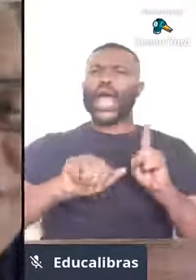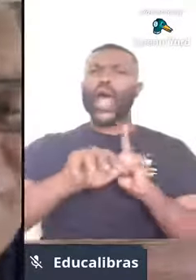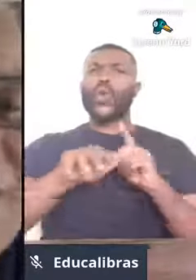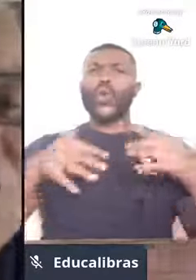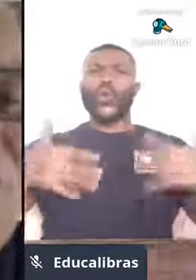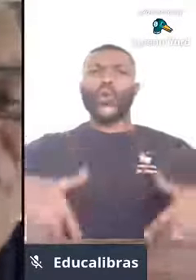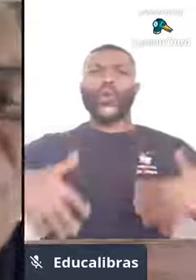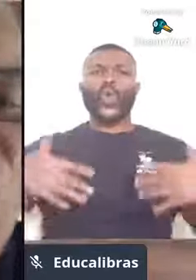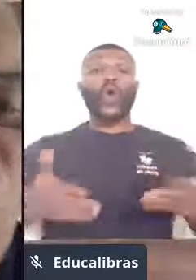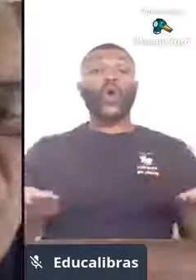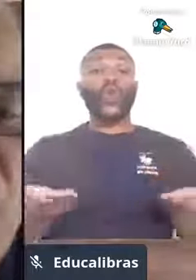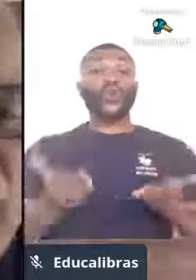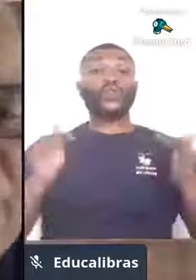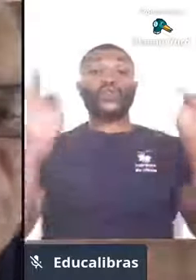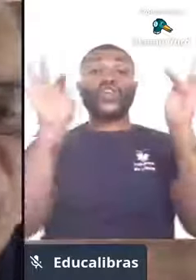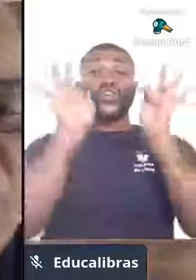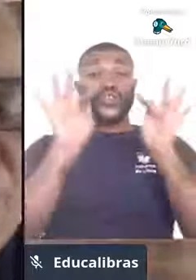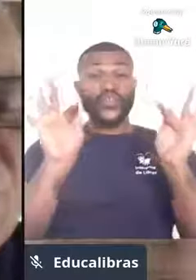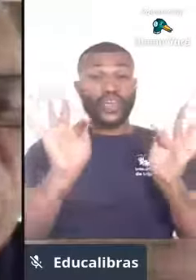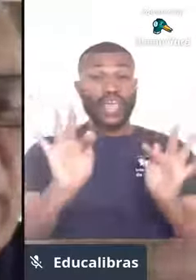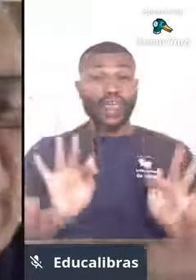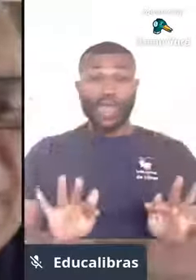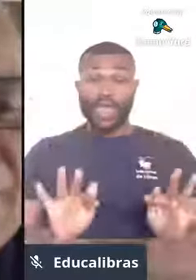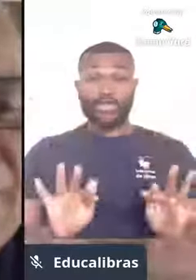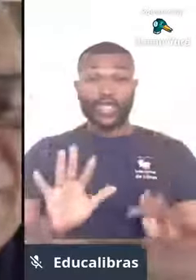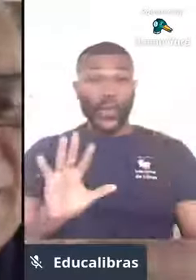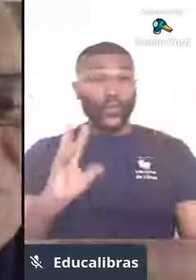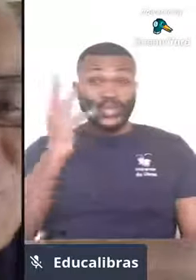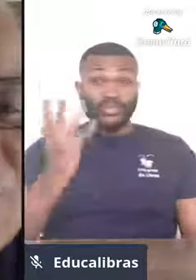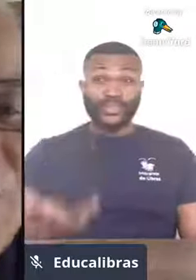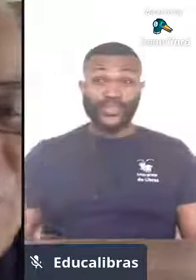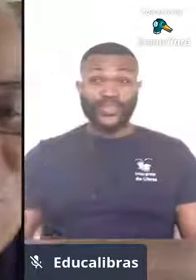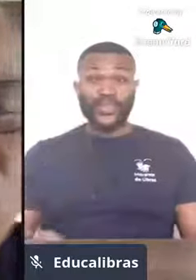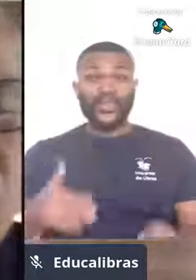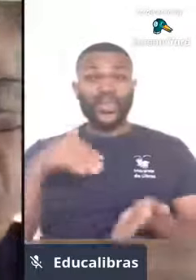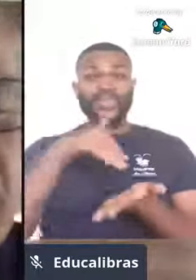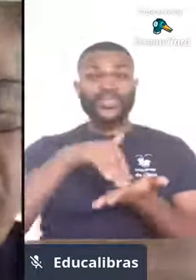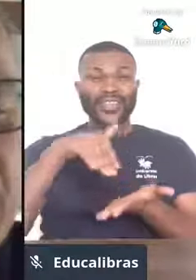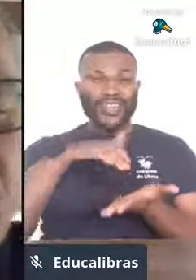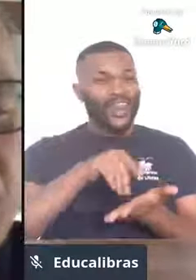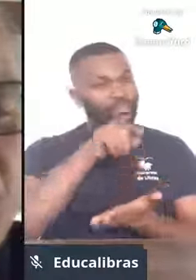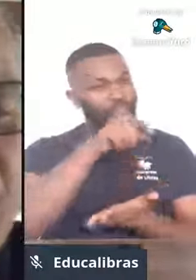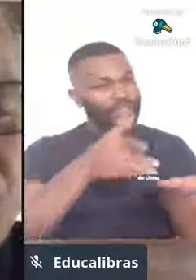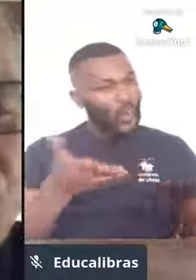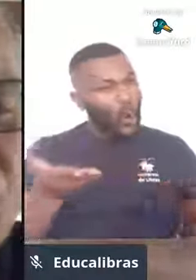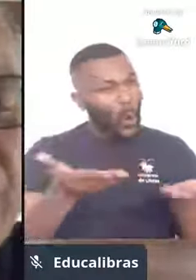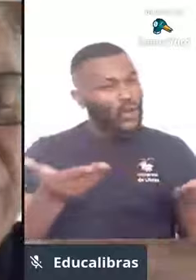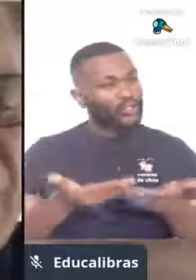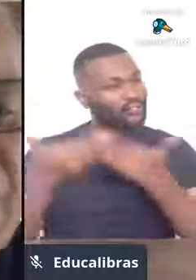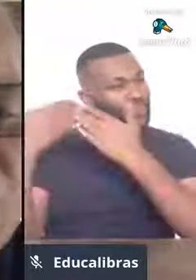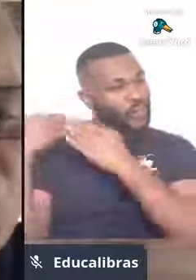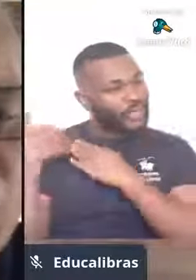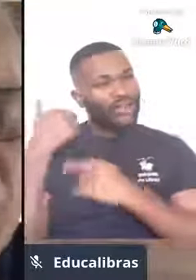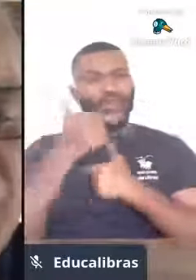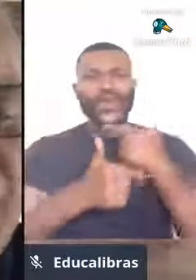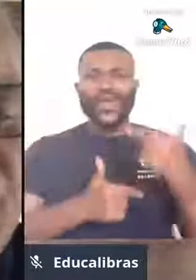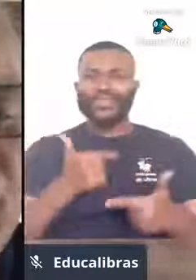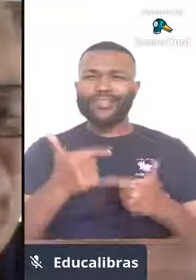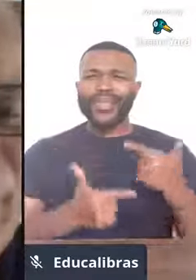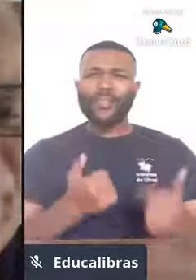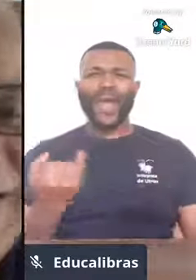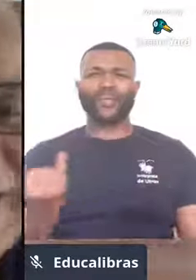saber que isso vingou, principalmente a Secretaria nas suas mãos hoje, que tem um trabalho gigantesco, que